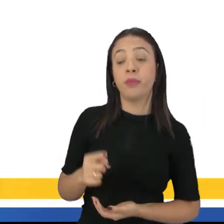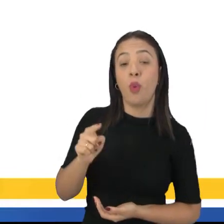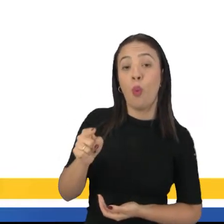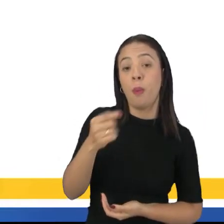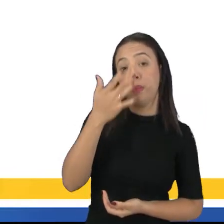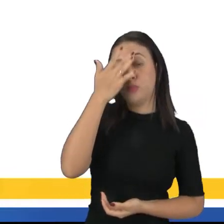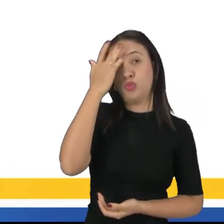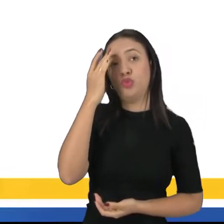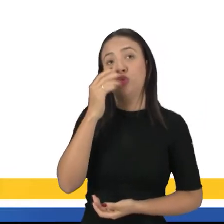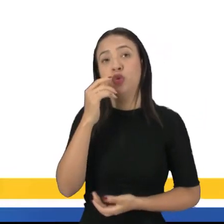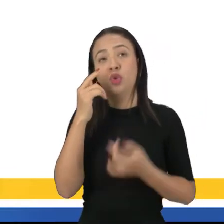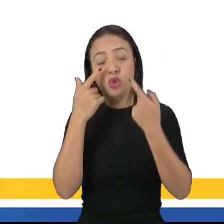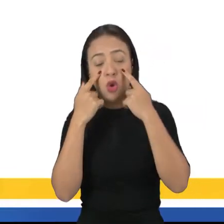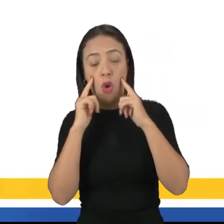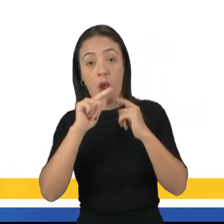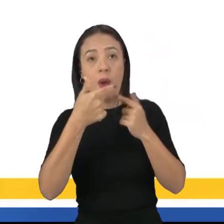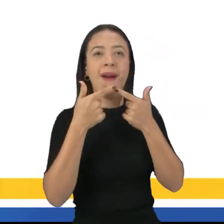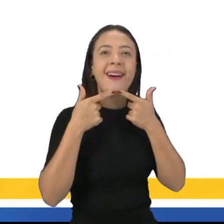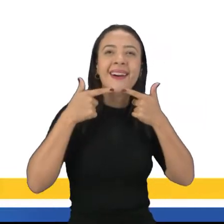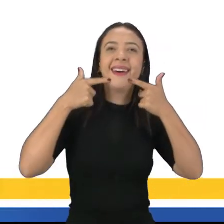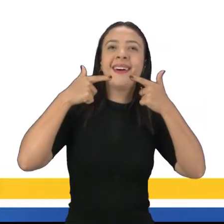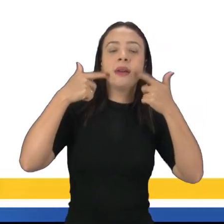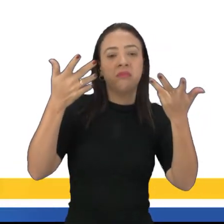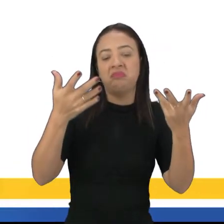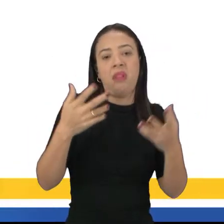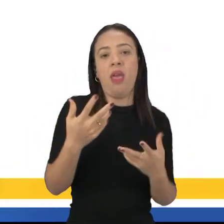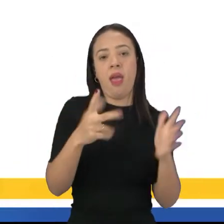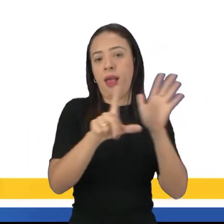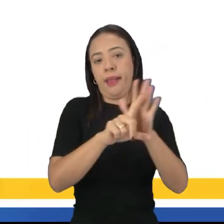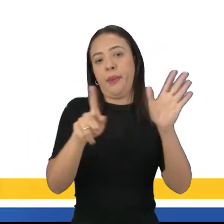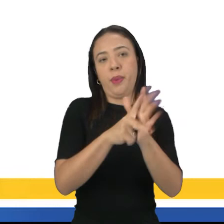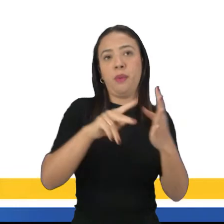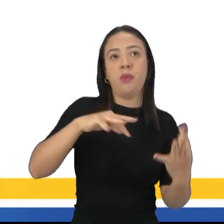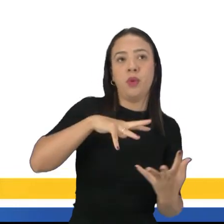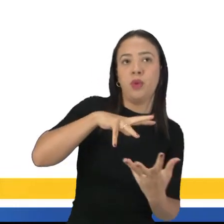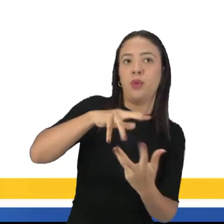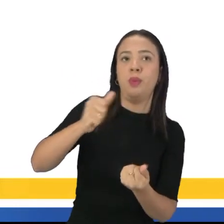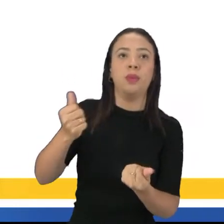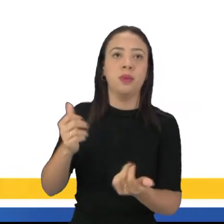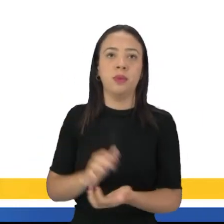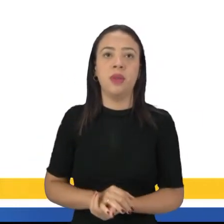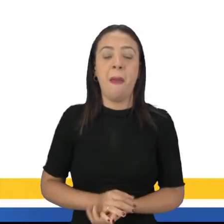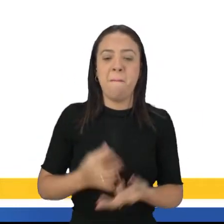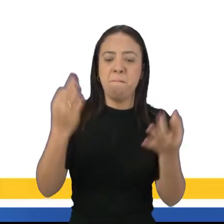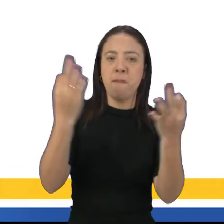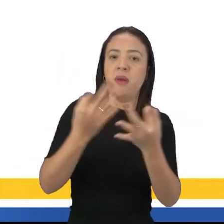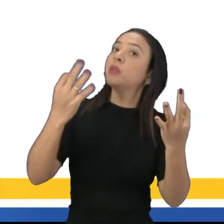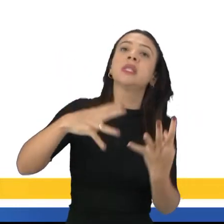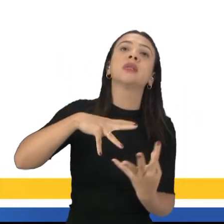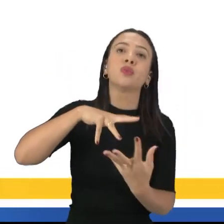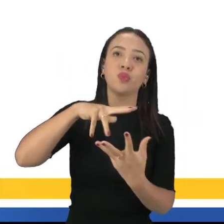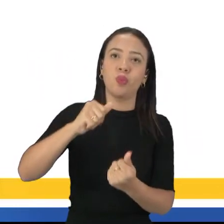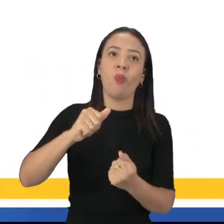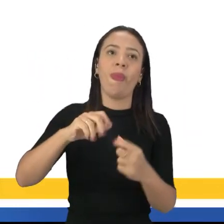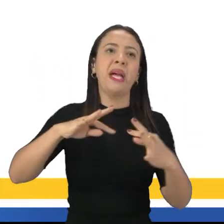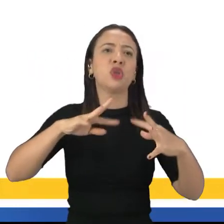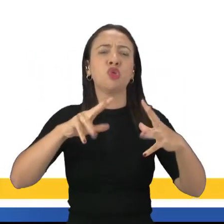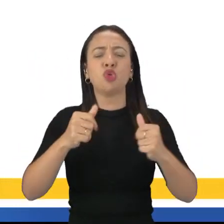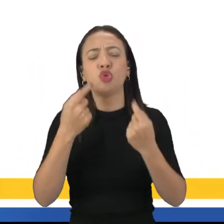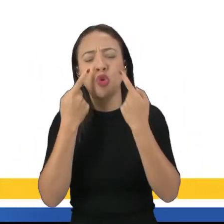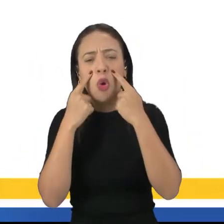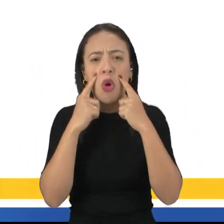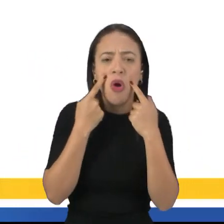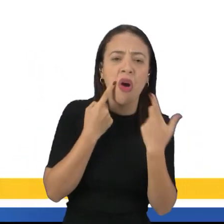uma chora, outra ri, e é a lei do mundo, meu rico senhor, é a perfeição universal.